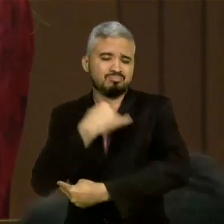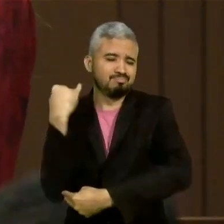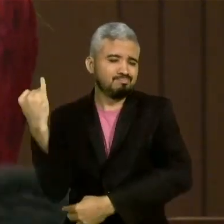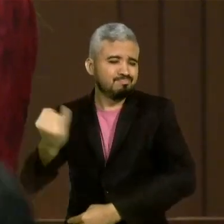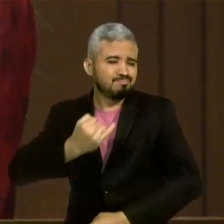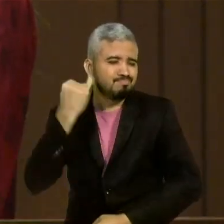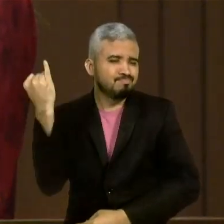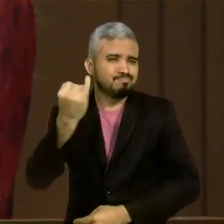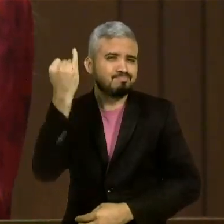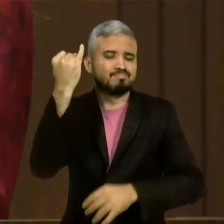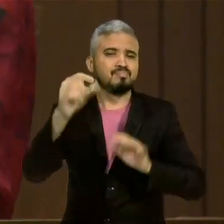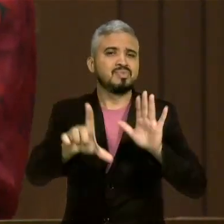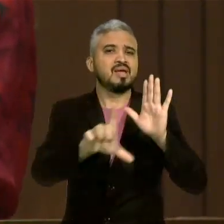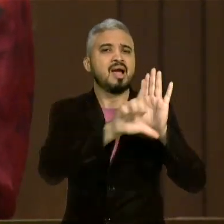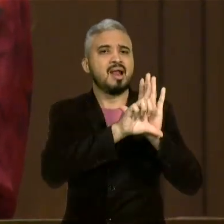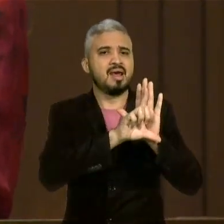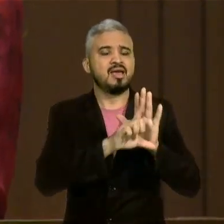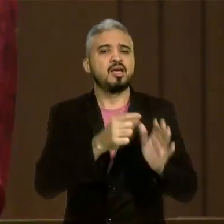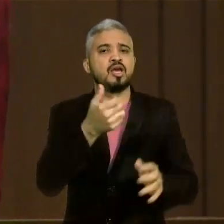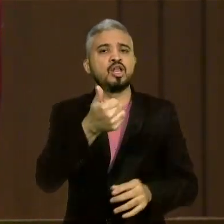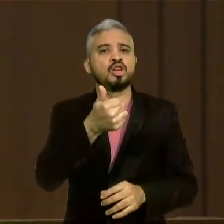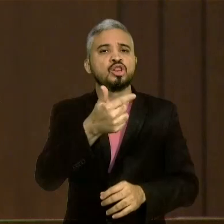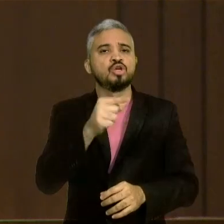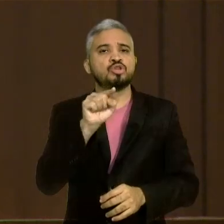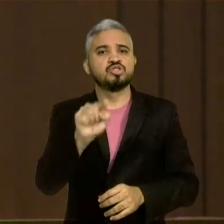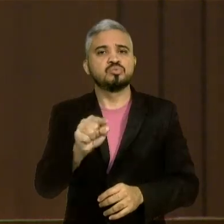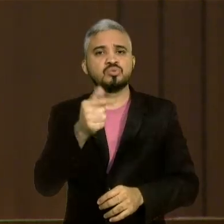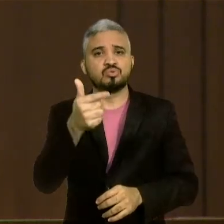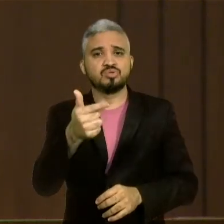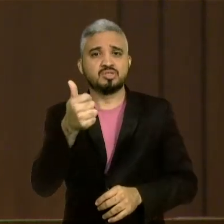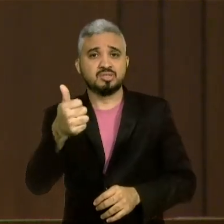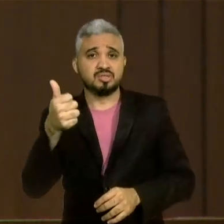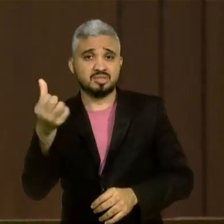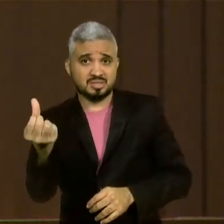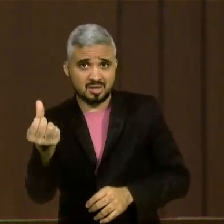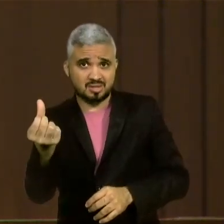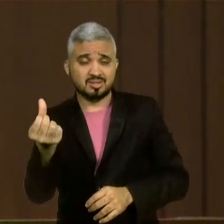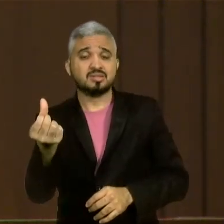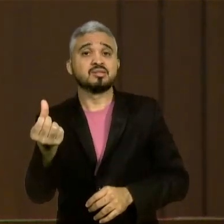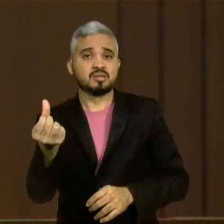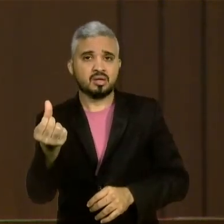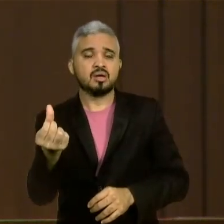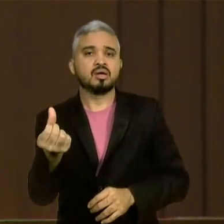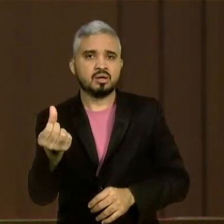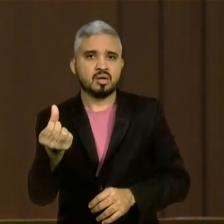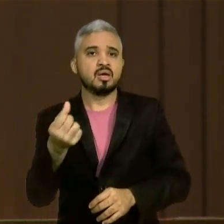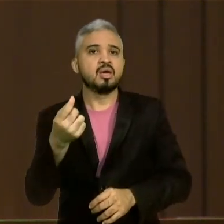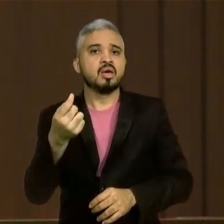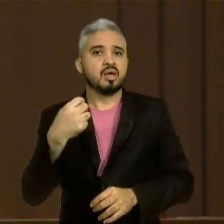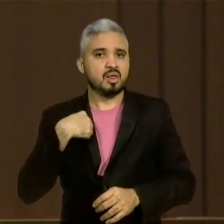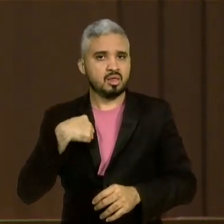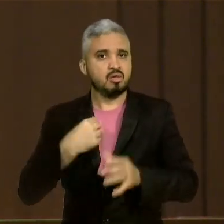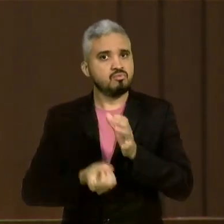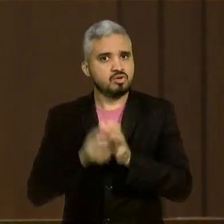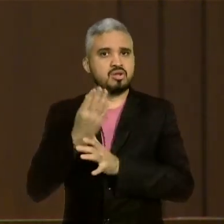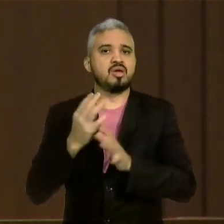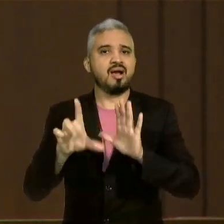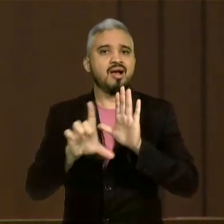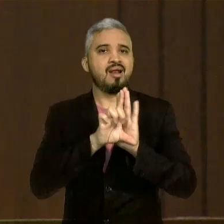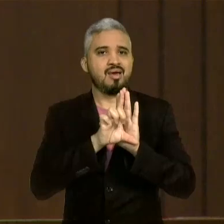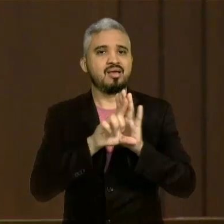12.216, também tenho esse privilégio, junto com todos os nossos colegas, de